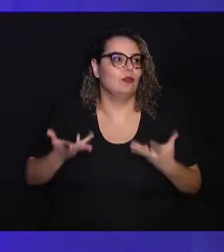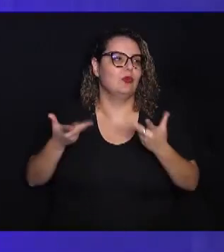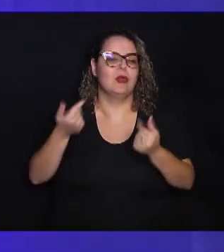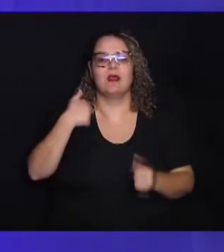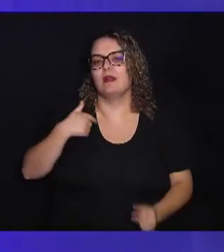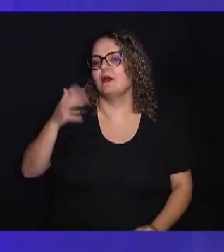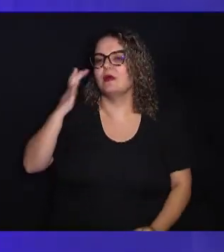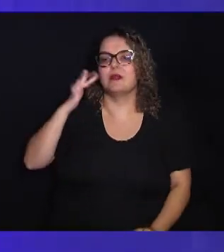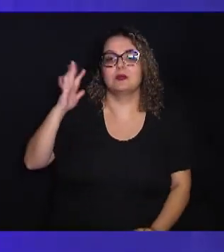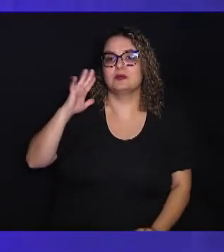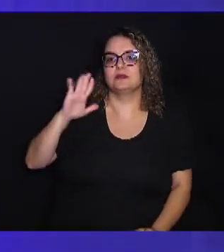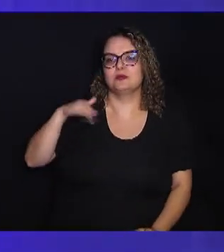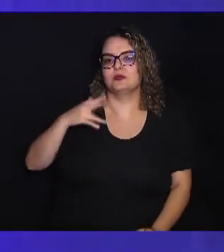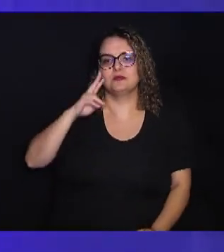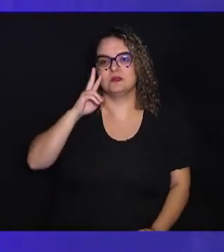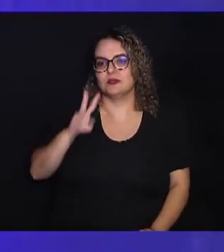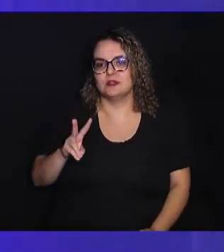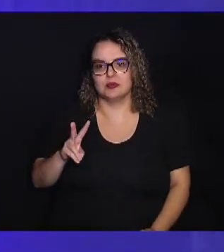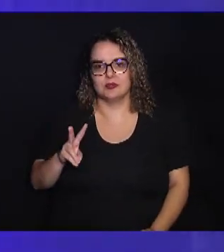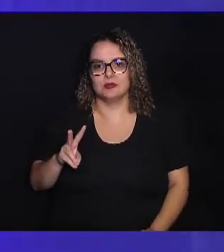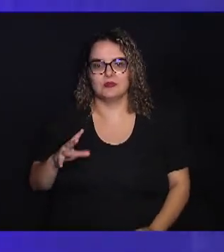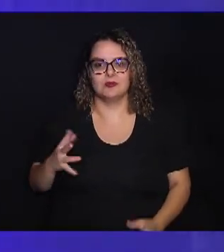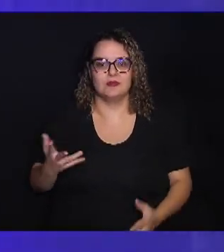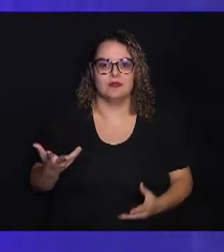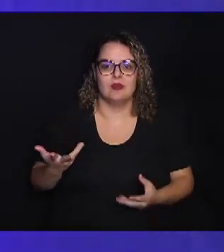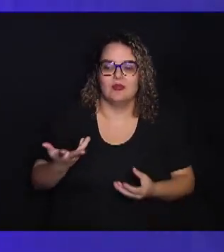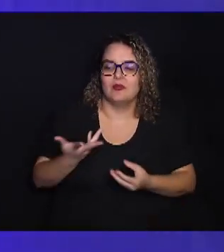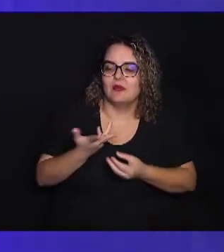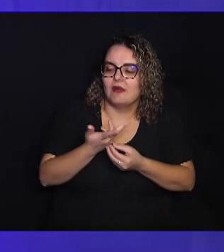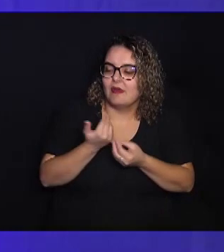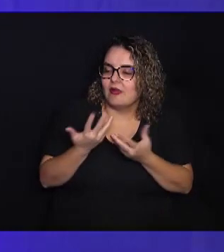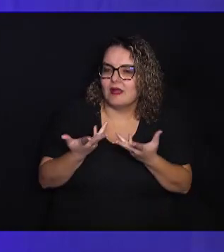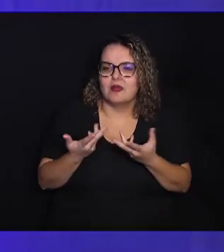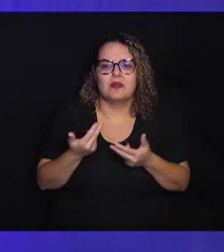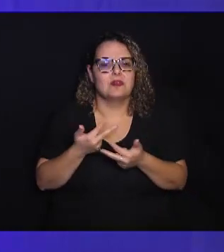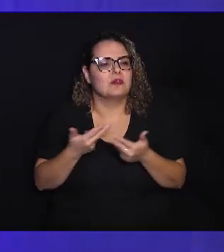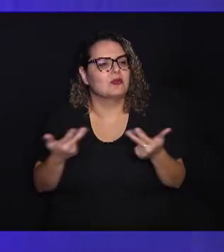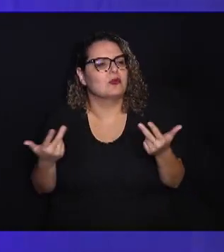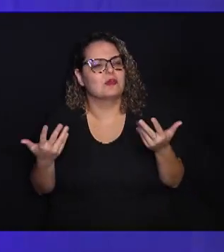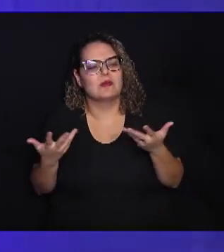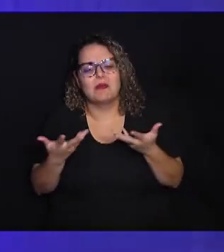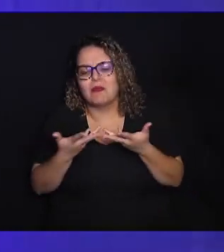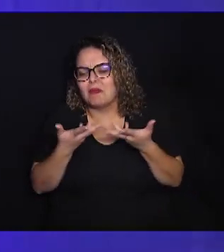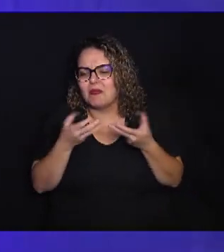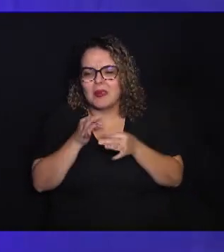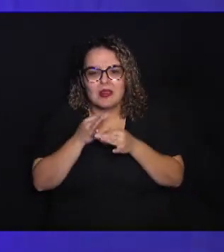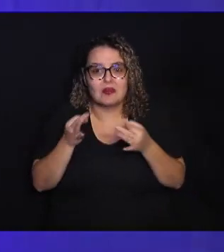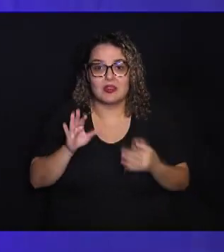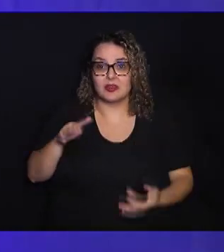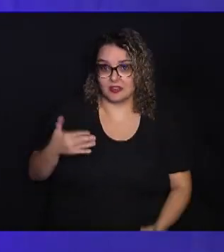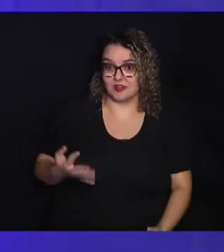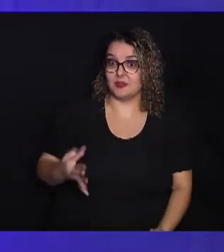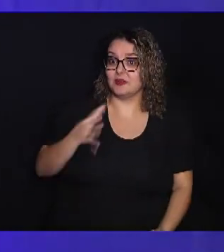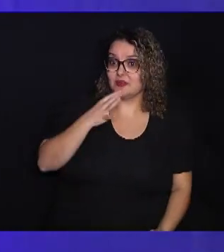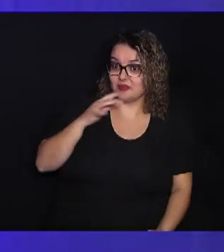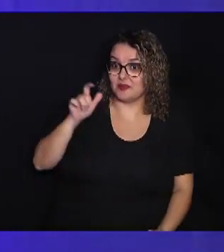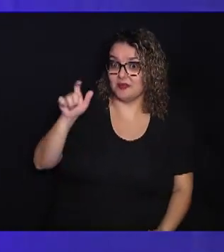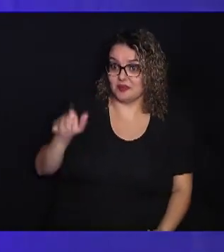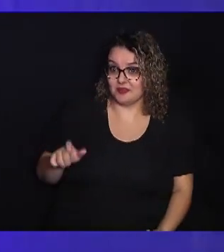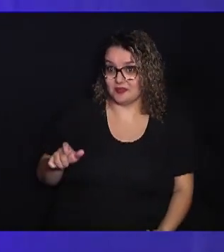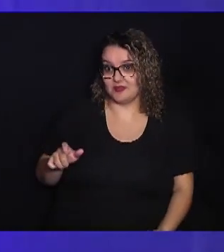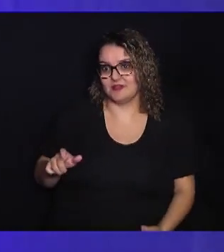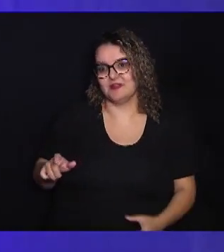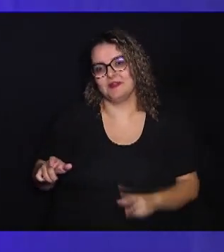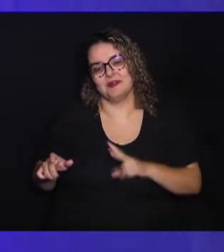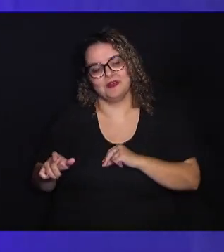quando eu vi uma obra dele, eu ficava, mas que coisa mais fantástica e tal. E depois, quando a gente conhece ainda o autor, a gente